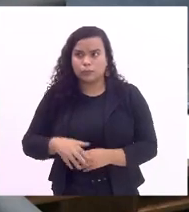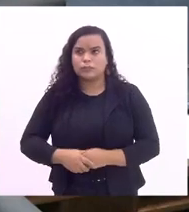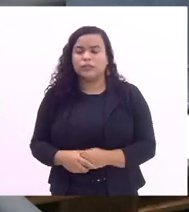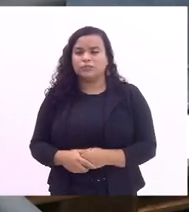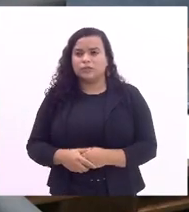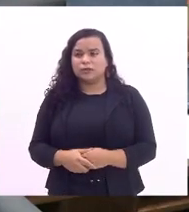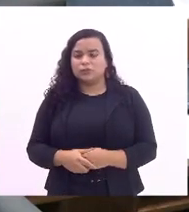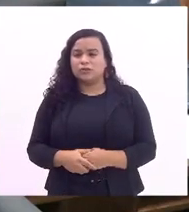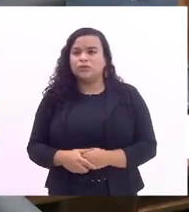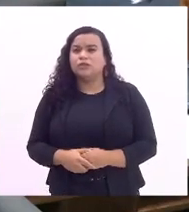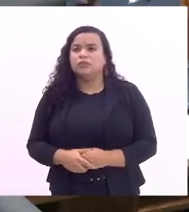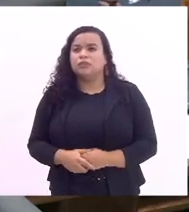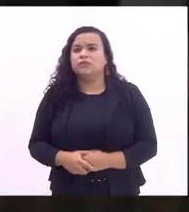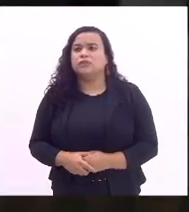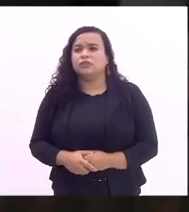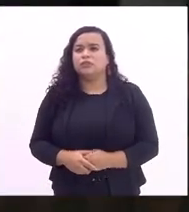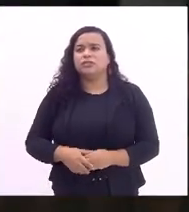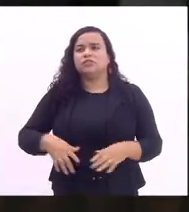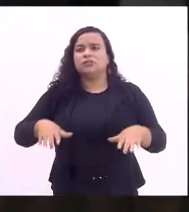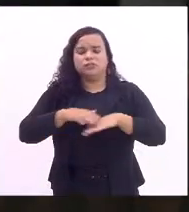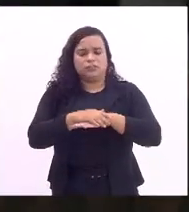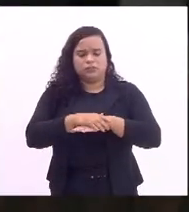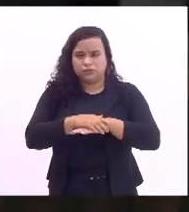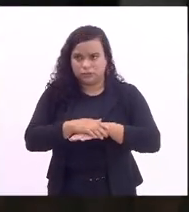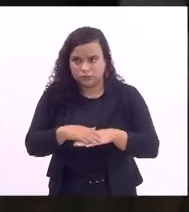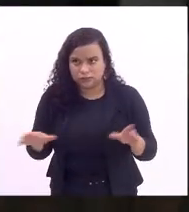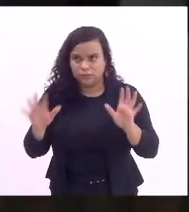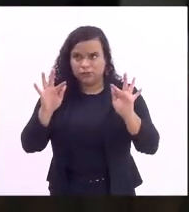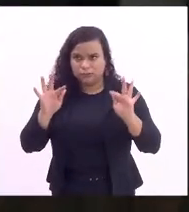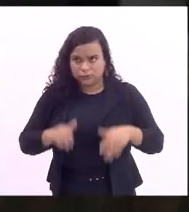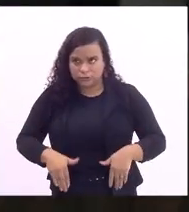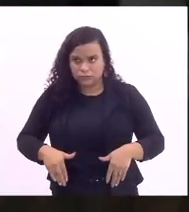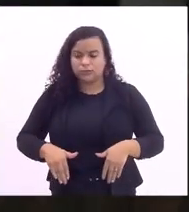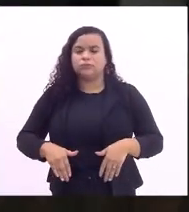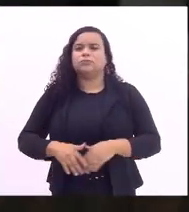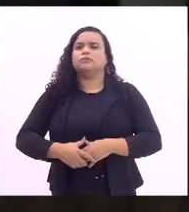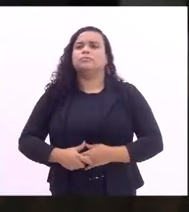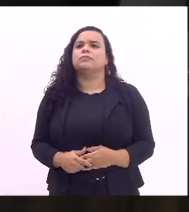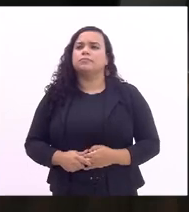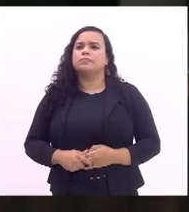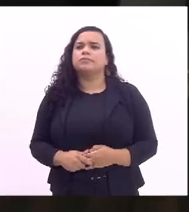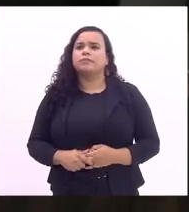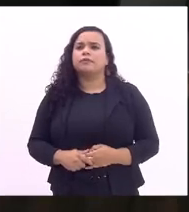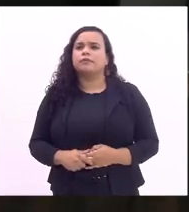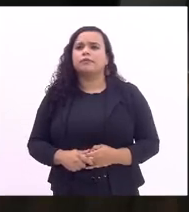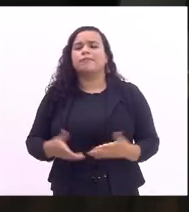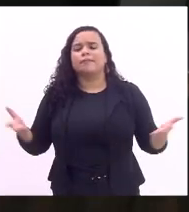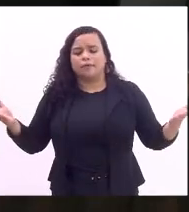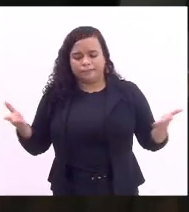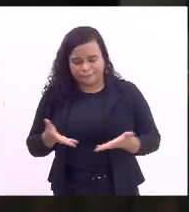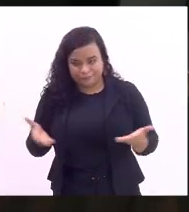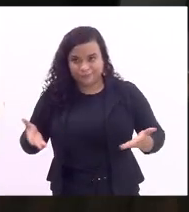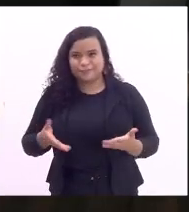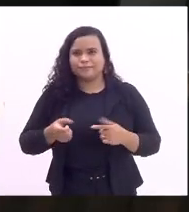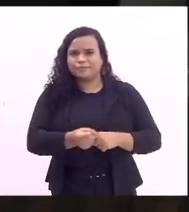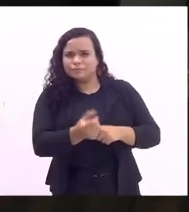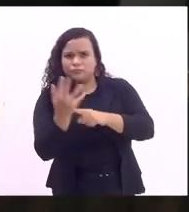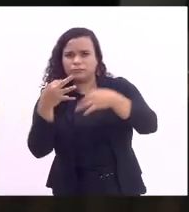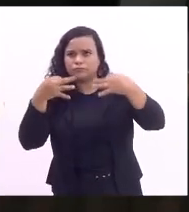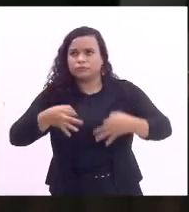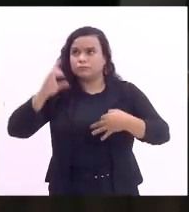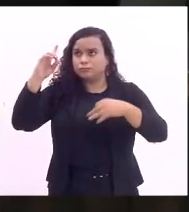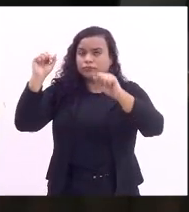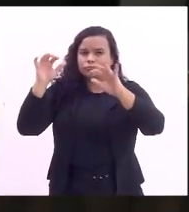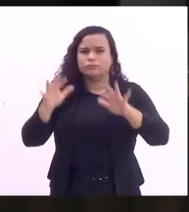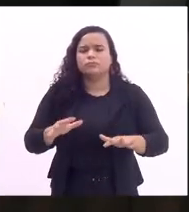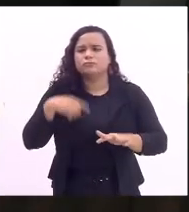Nada mais a tratar na sessão ordinária, mesmo está encerrada. Havendo número legal sobre a proteção de Deus, iniciamos